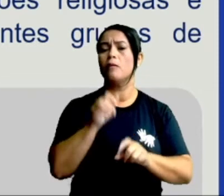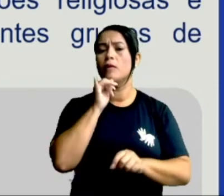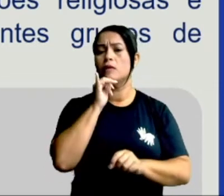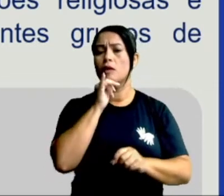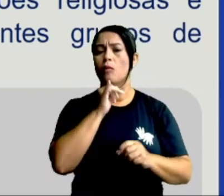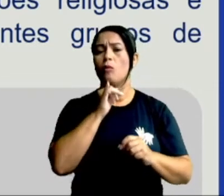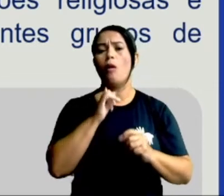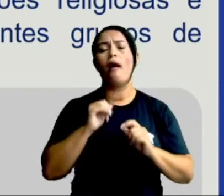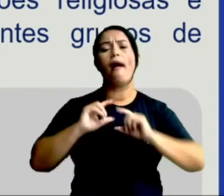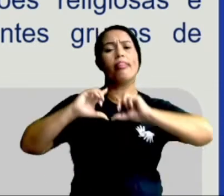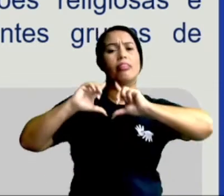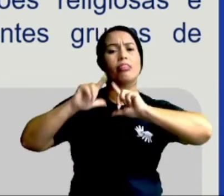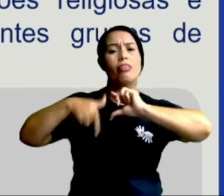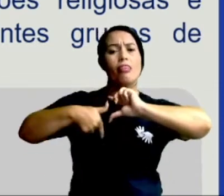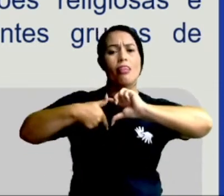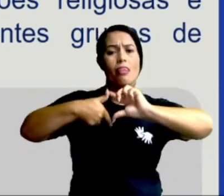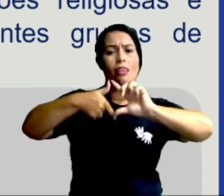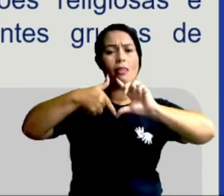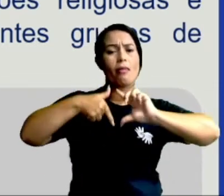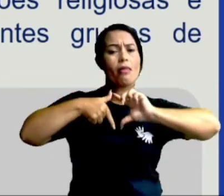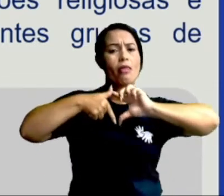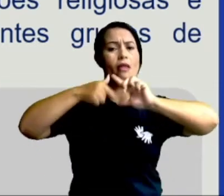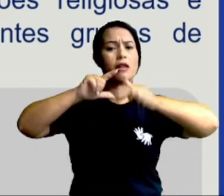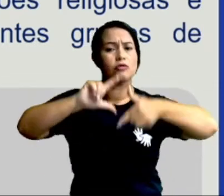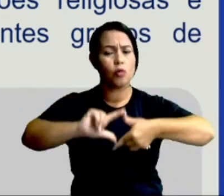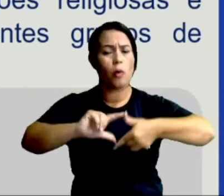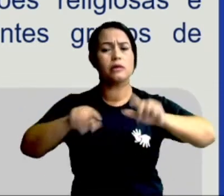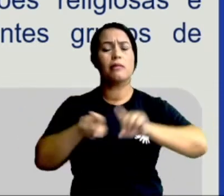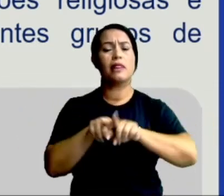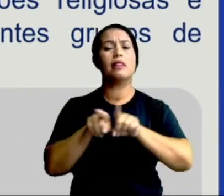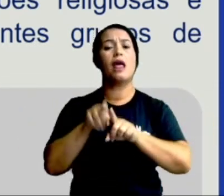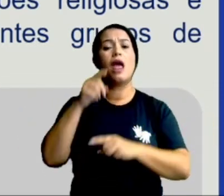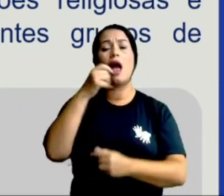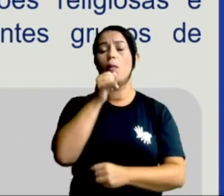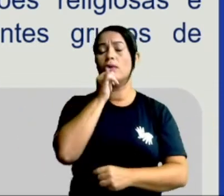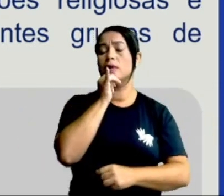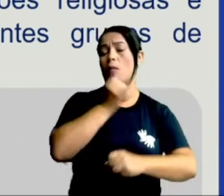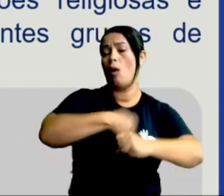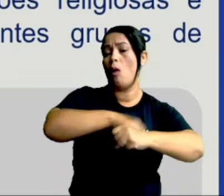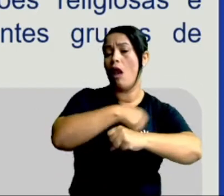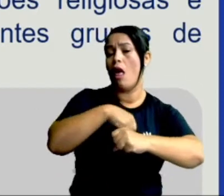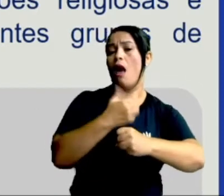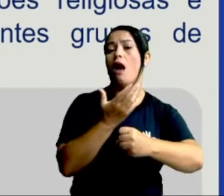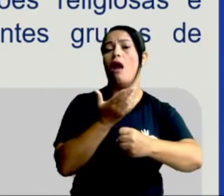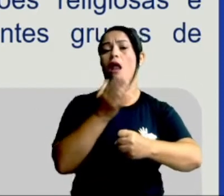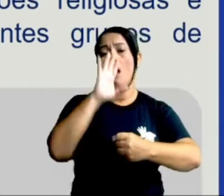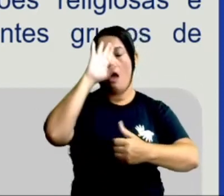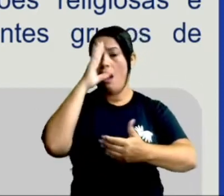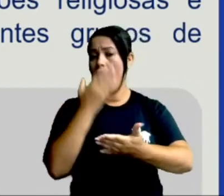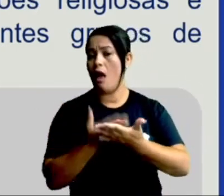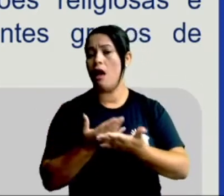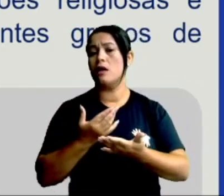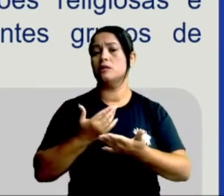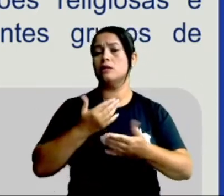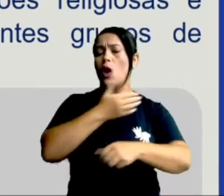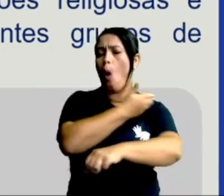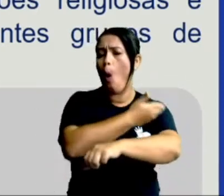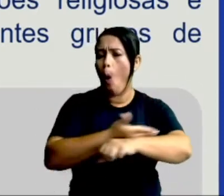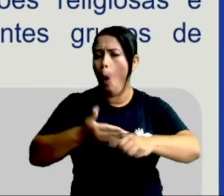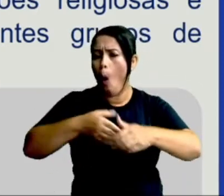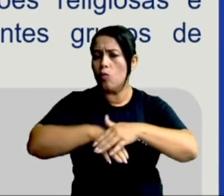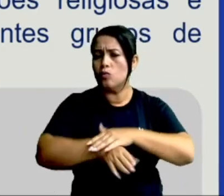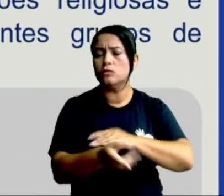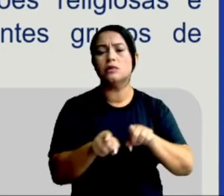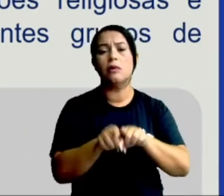e artísticas, culinária, crenças e costumes de diferentes tipos, né, de grupos